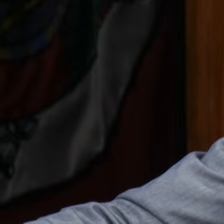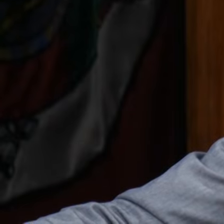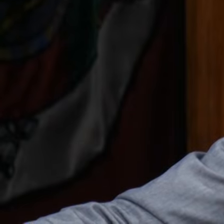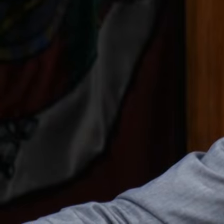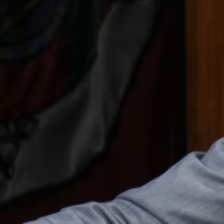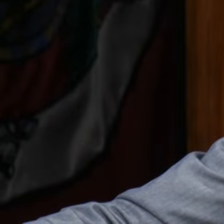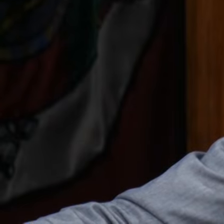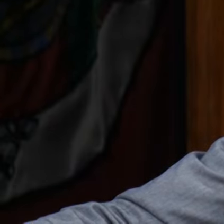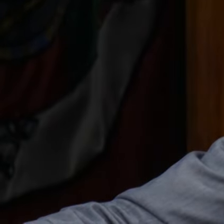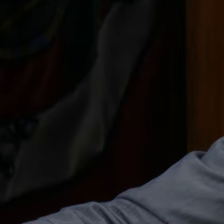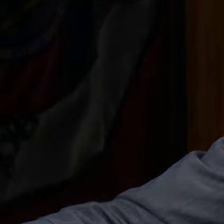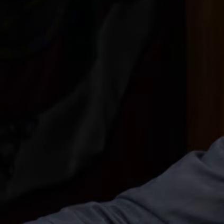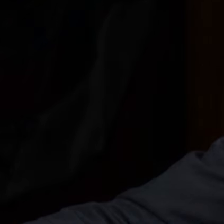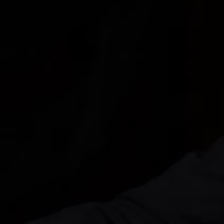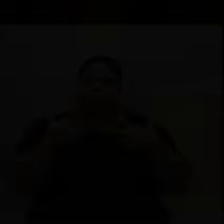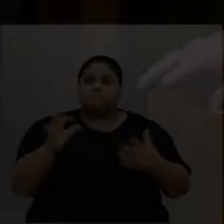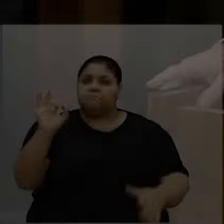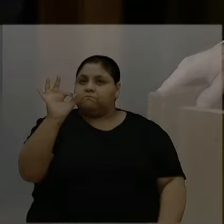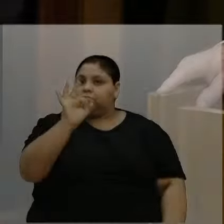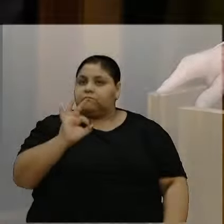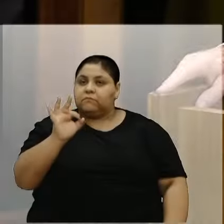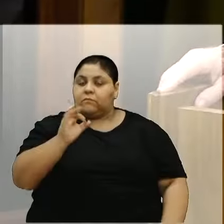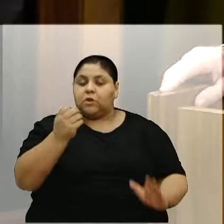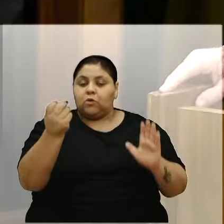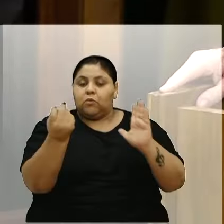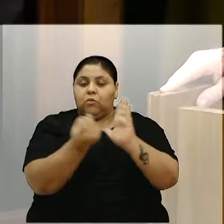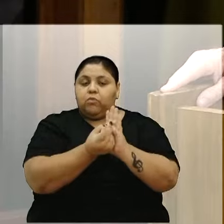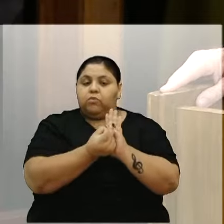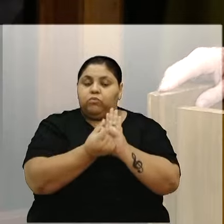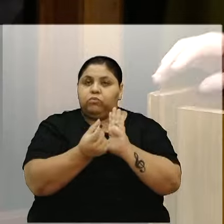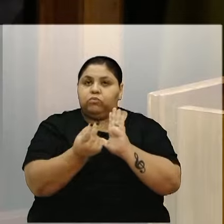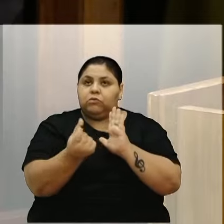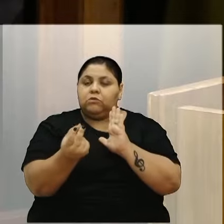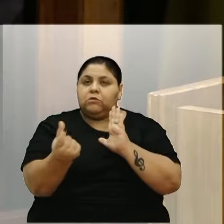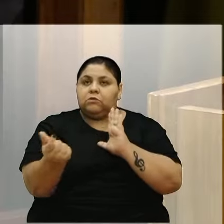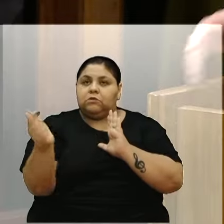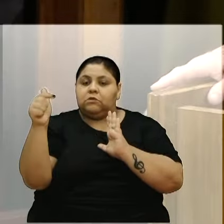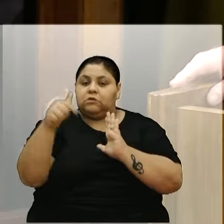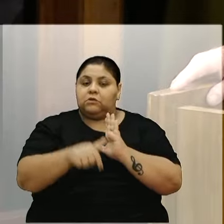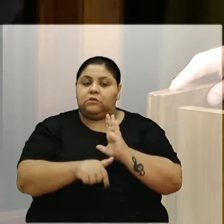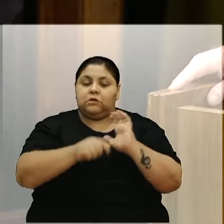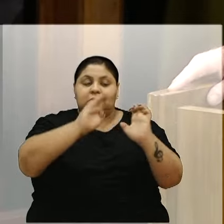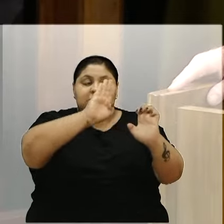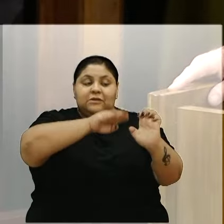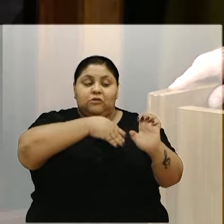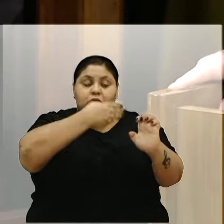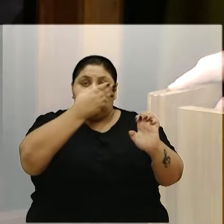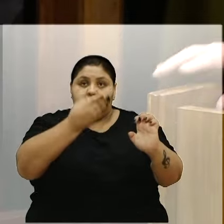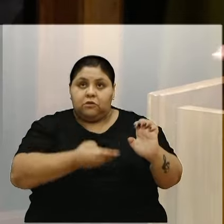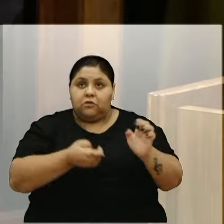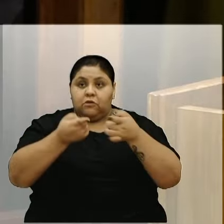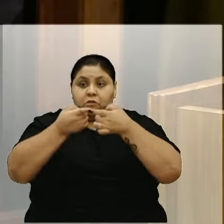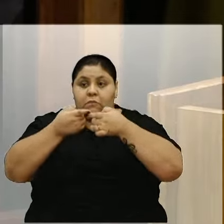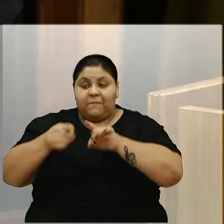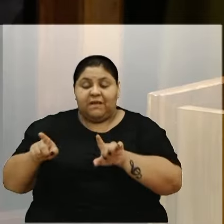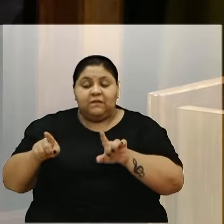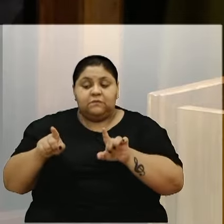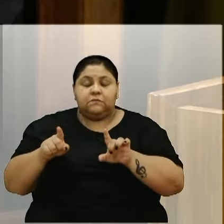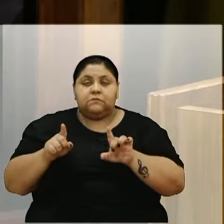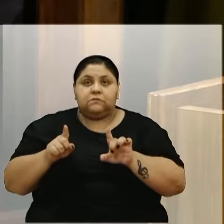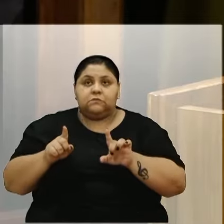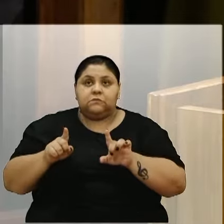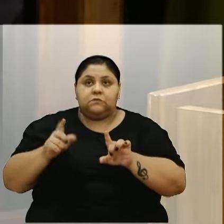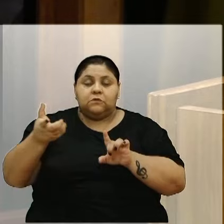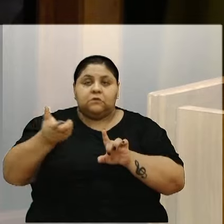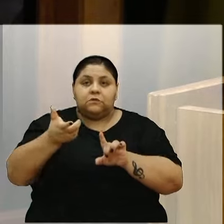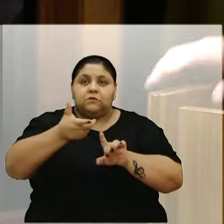das pessoas. O Círculo deixa um legado, esta é a homenagem, mas acima de tudo, eu